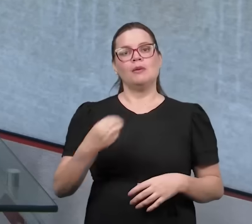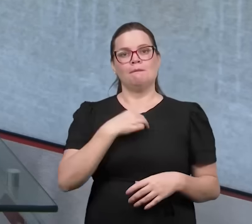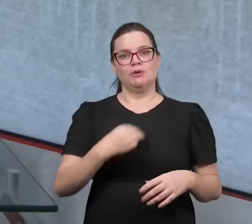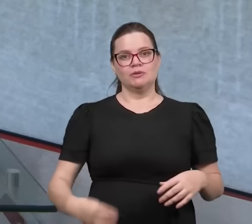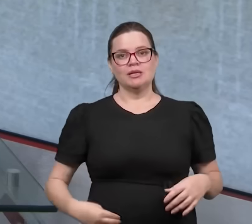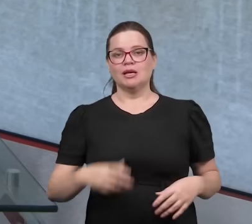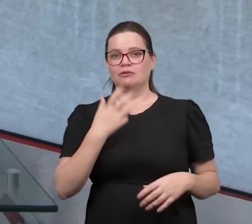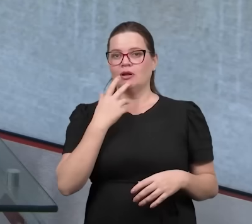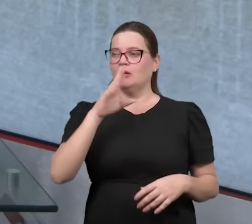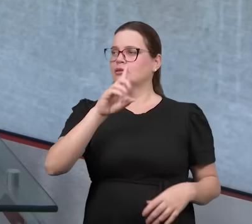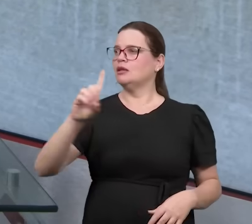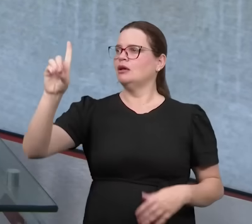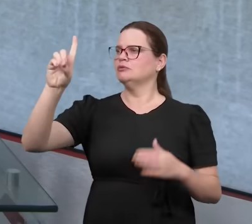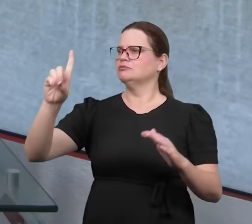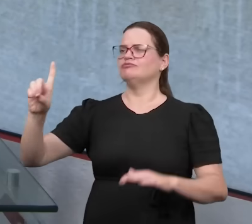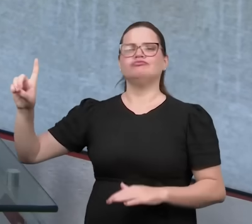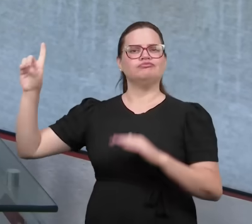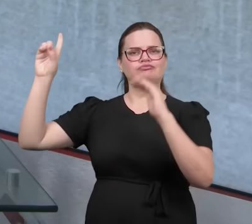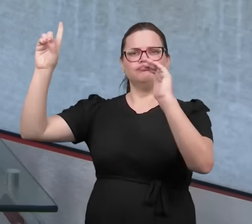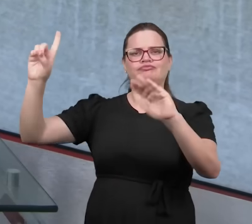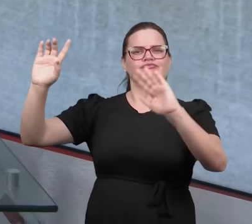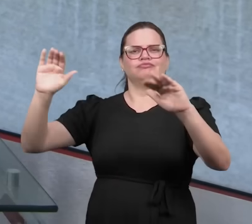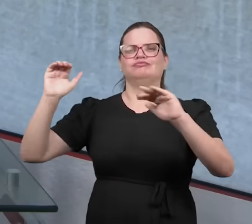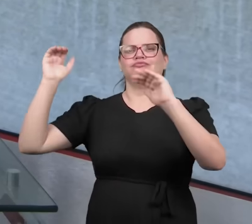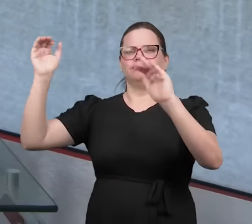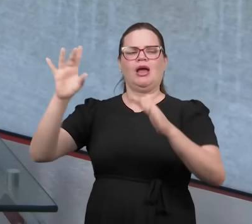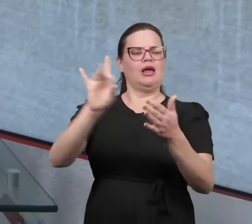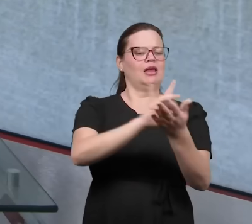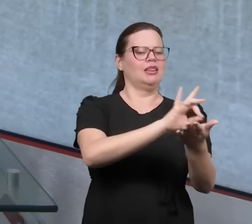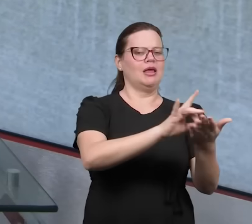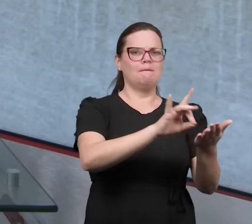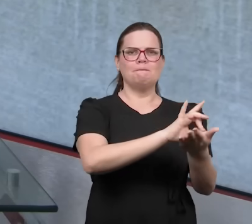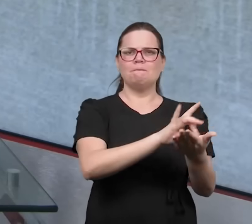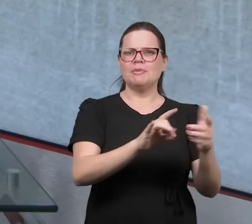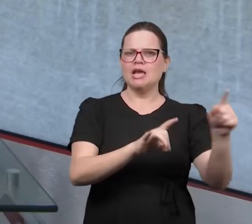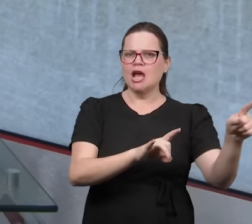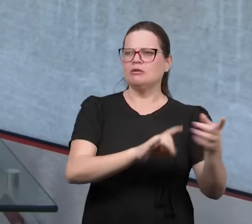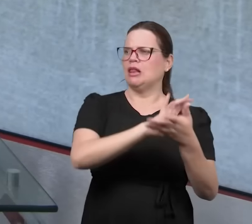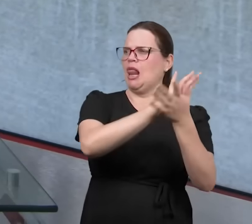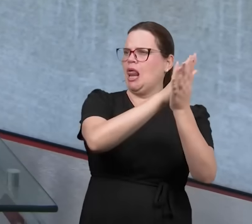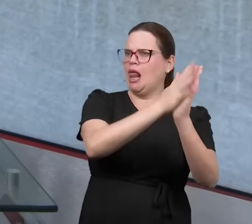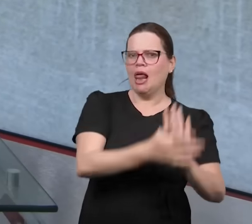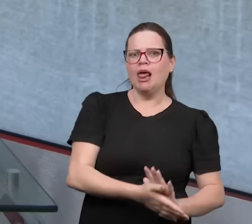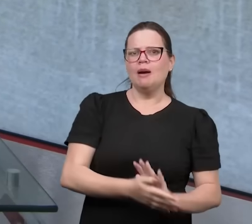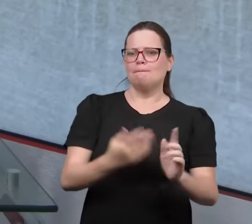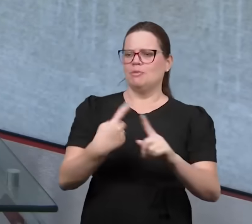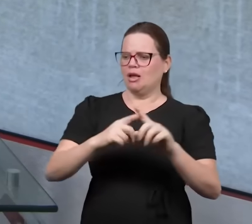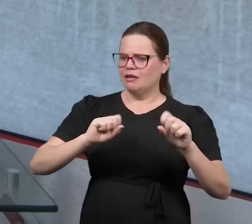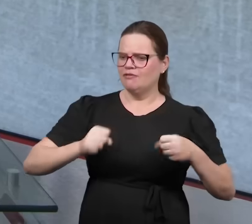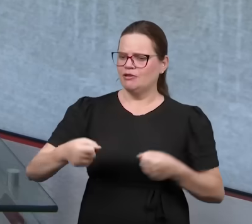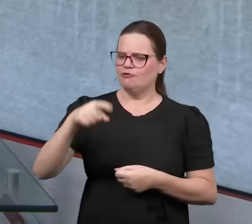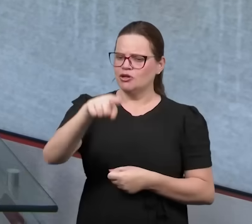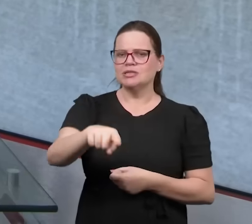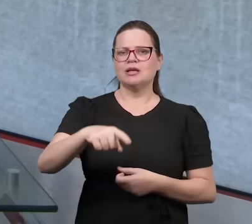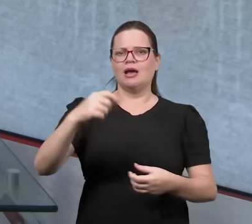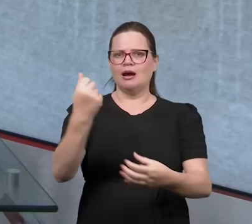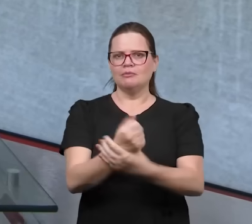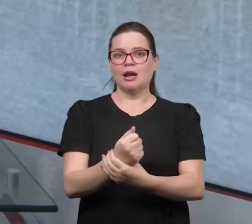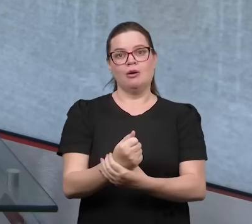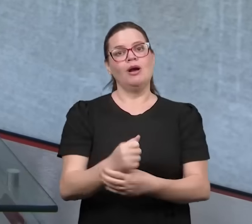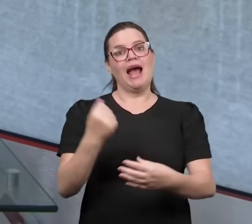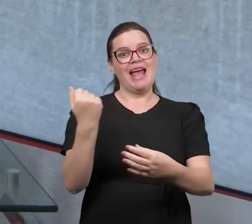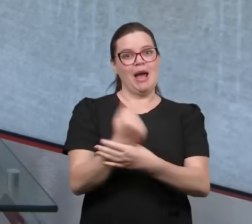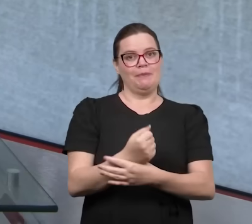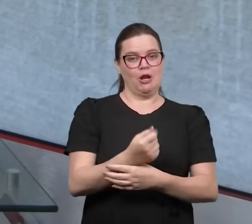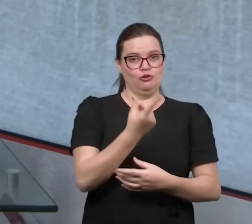seja o Deus Altíssimo, que entregou os teus inimigos, Abraão, nas tuas mãos. E então Abraão deu a